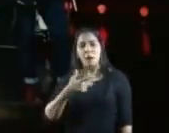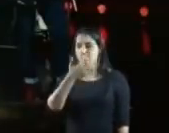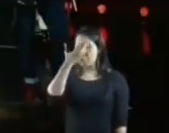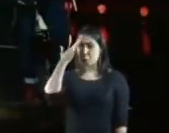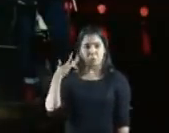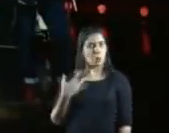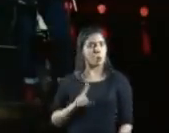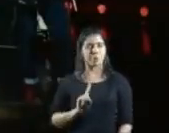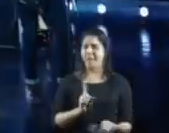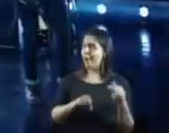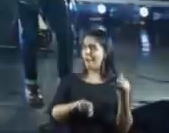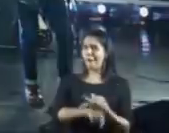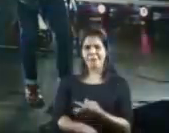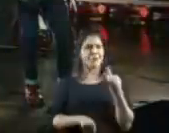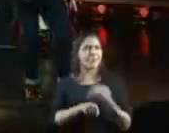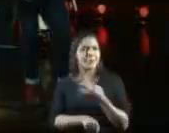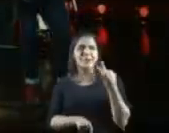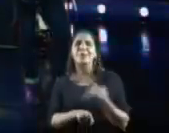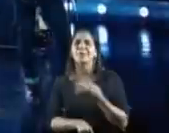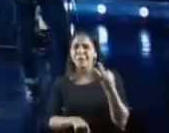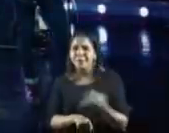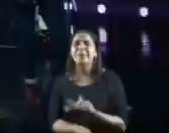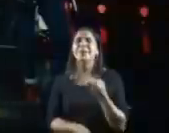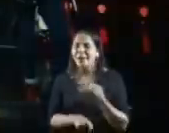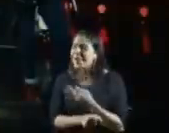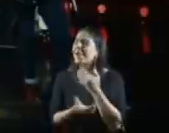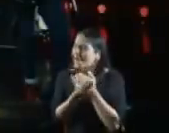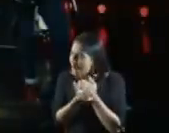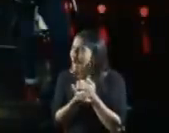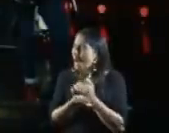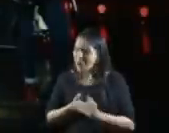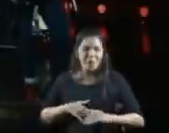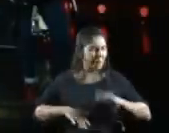não aguentou, começaram a